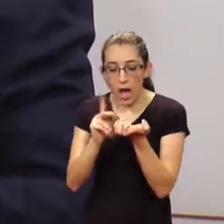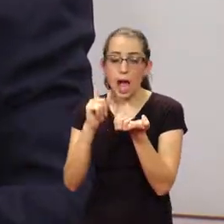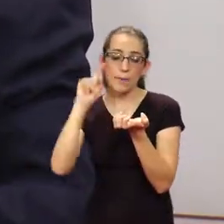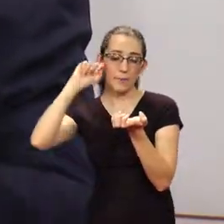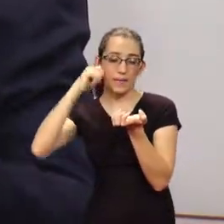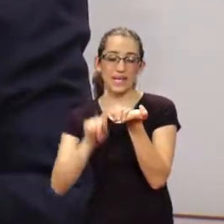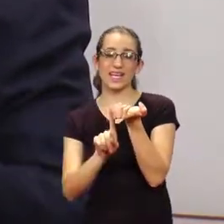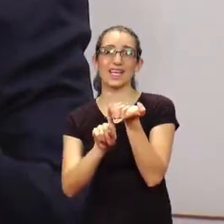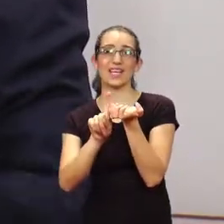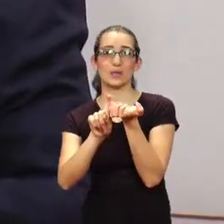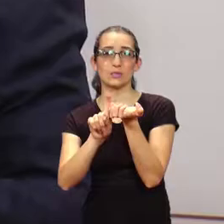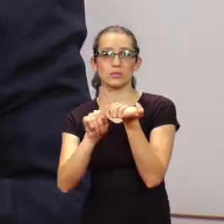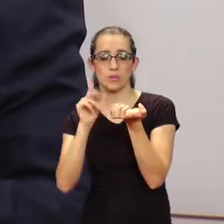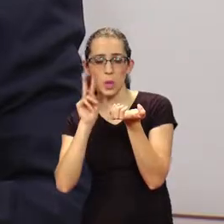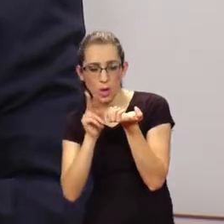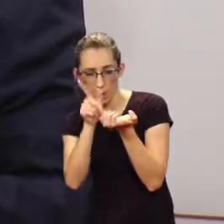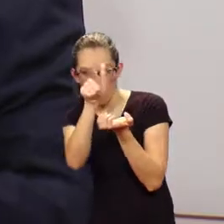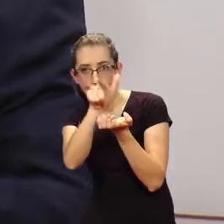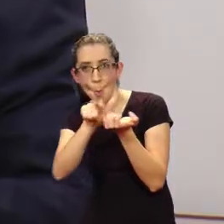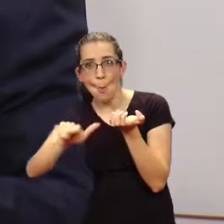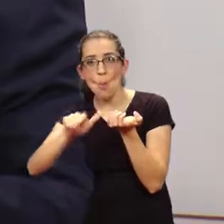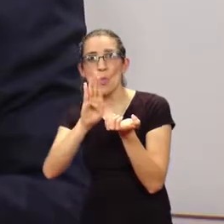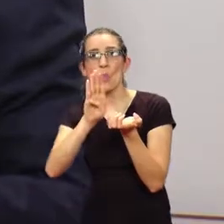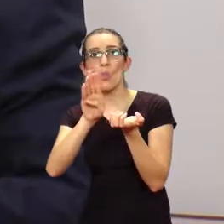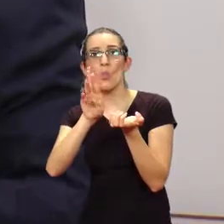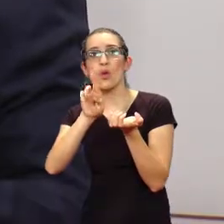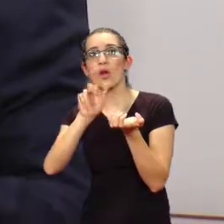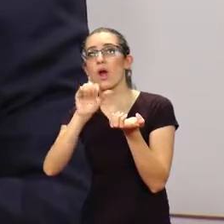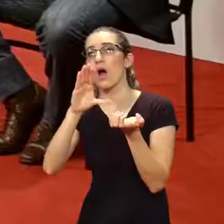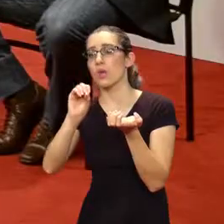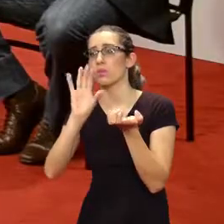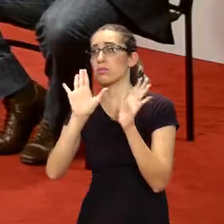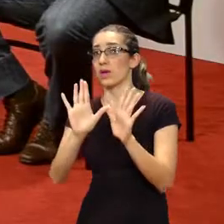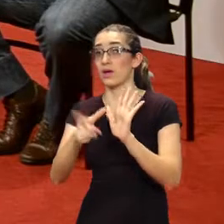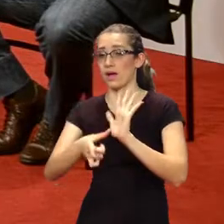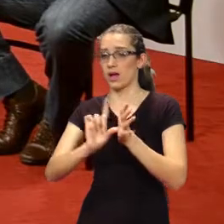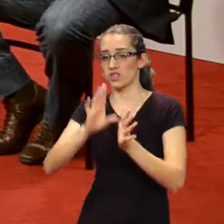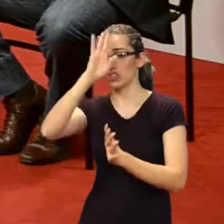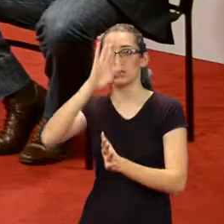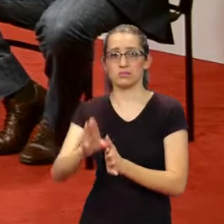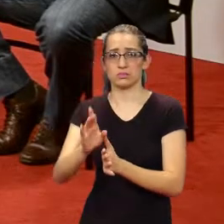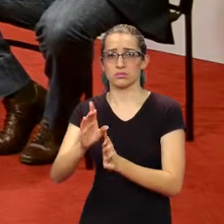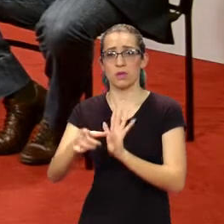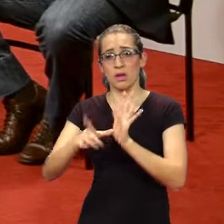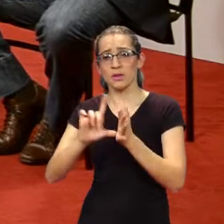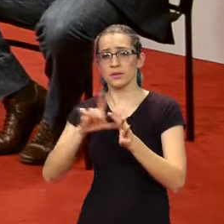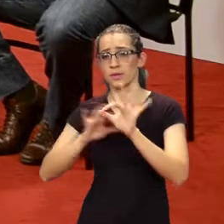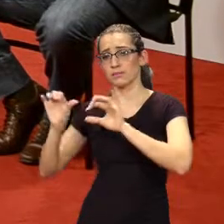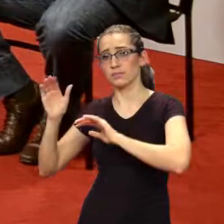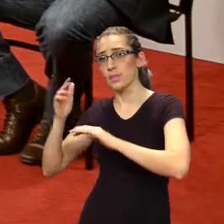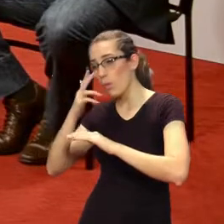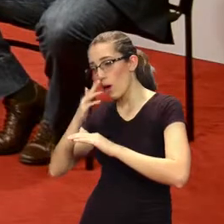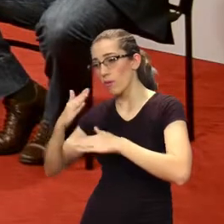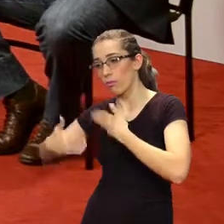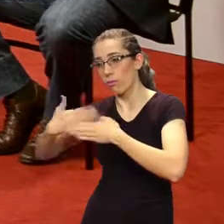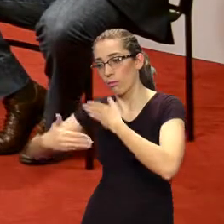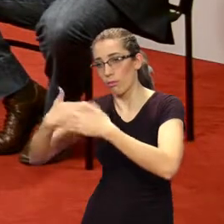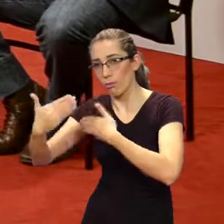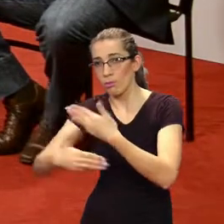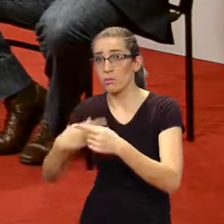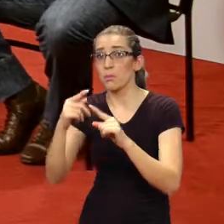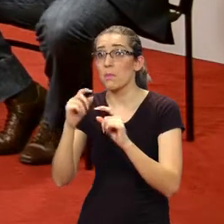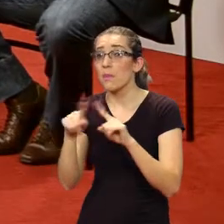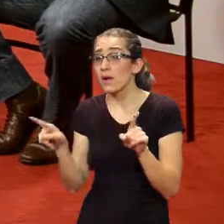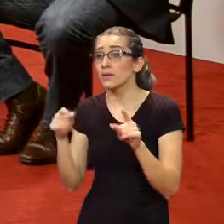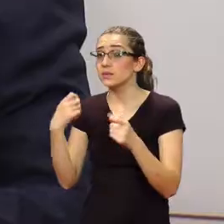tem toda uma história, digamos assim, bioquímica e microbiológica antes, que vai chegar a essa destruição. Então, esse